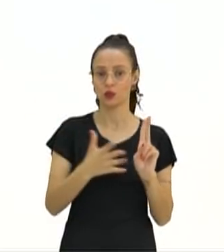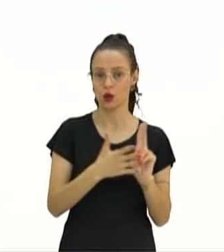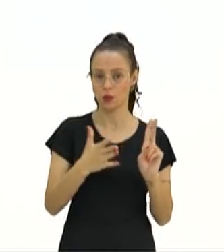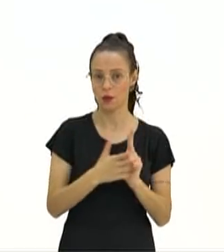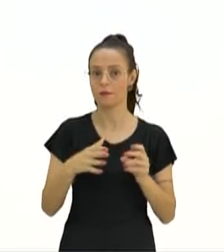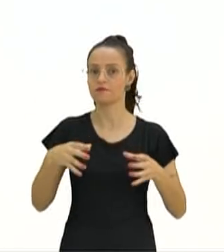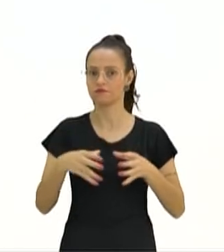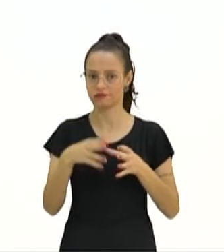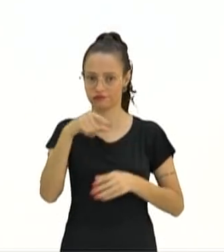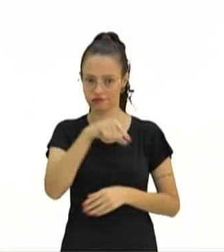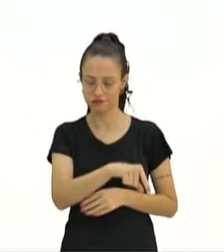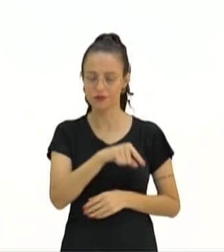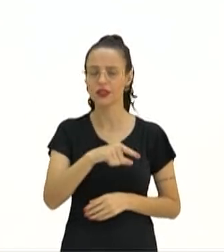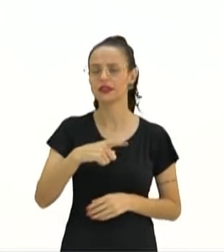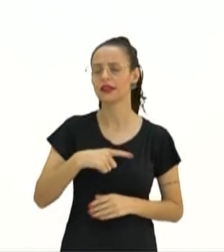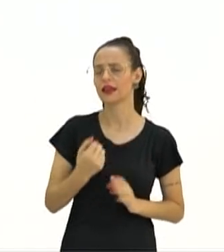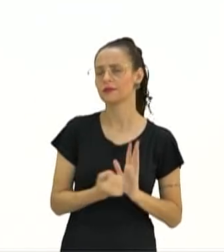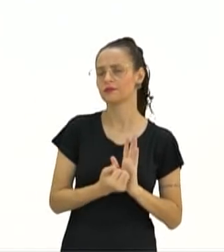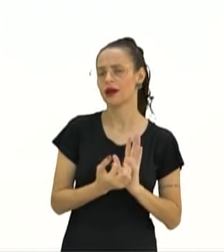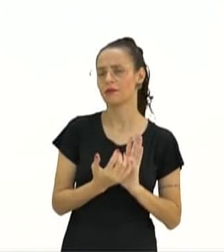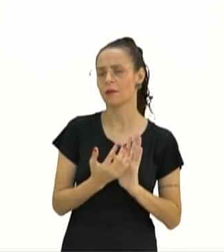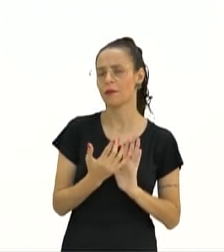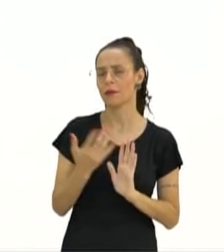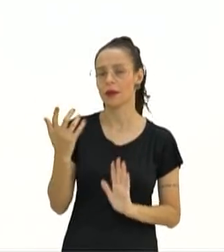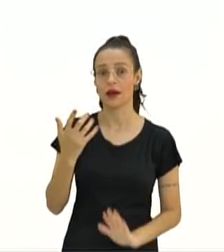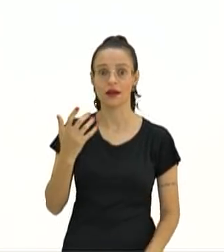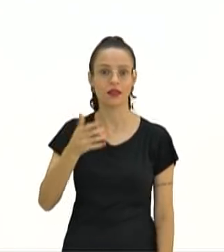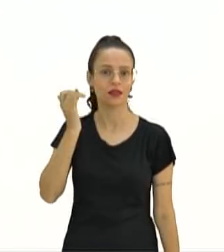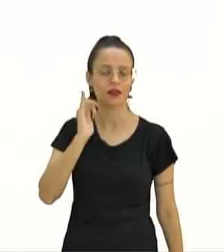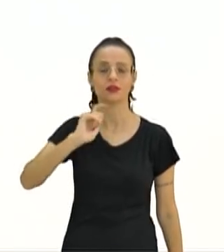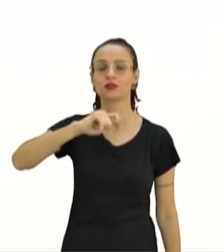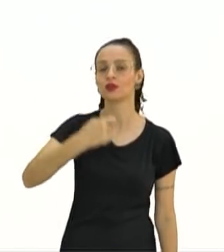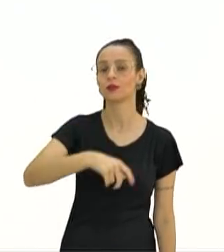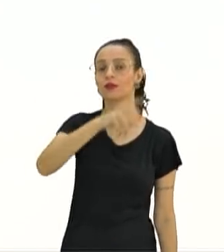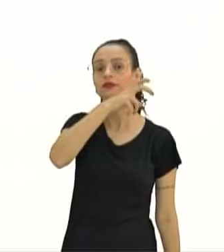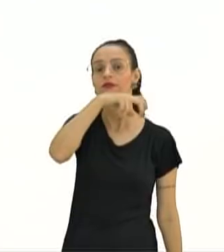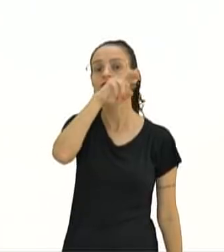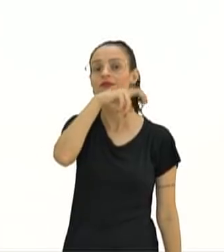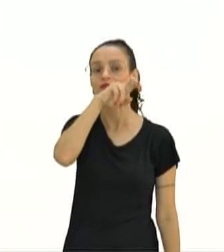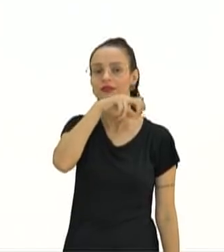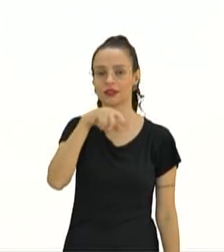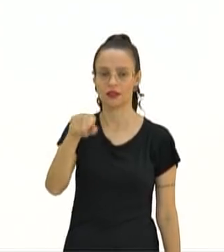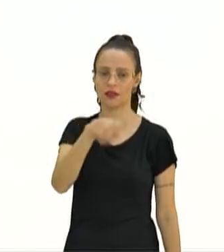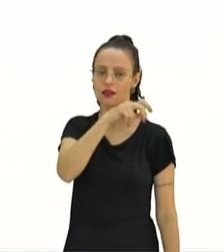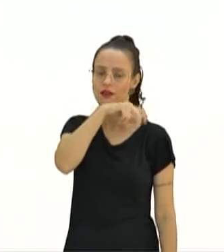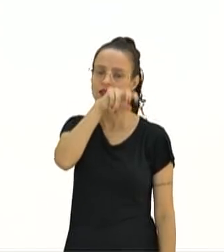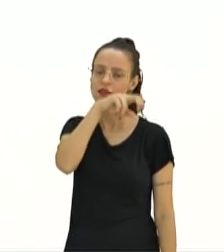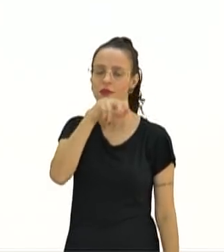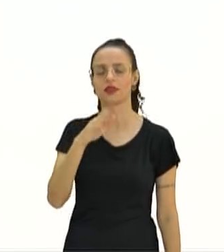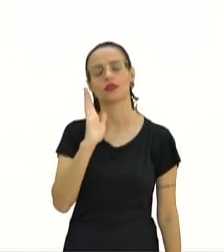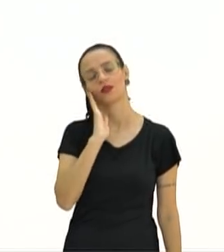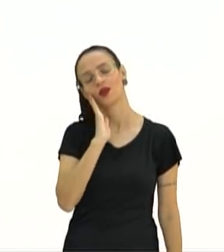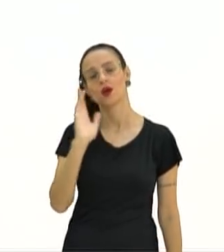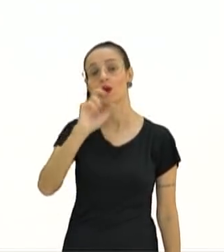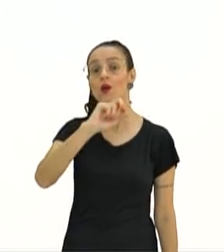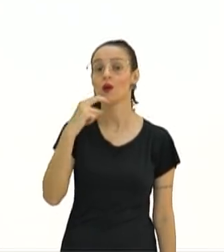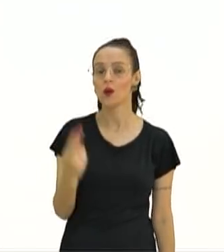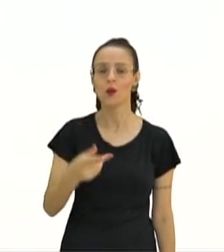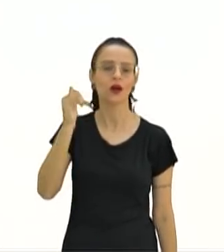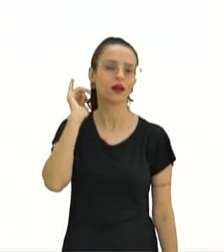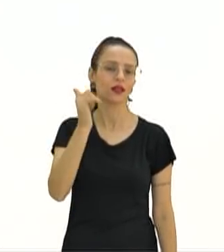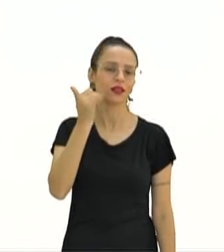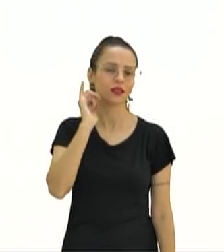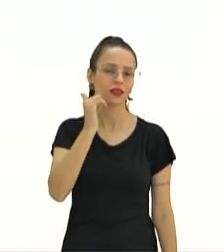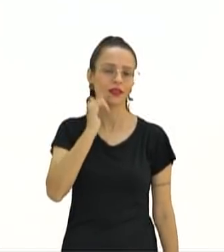Tupinambá, entre muitas lendas sobre serpentes. A lenda da serpente adormecida ou a lenda da